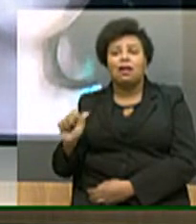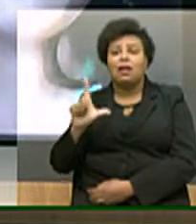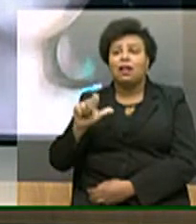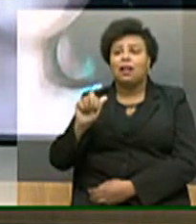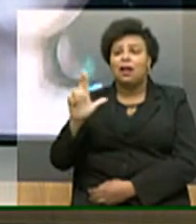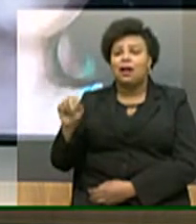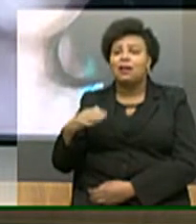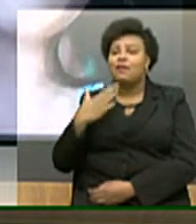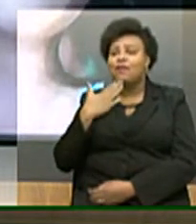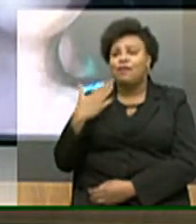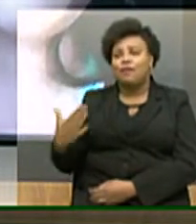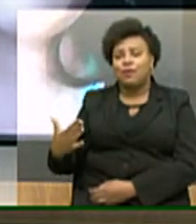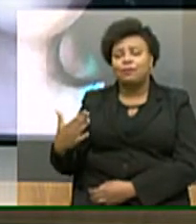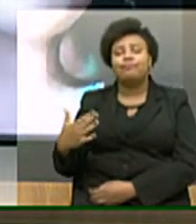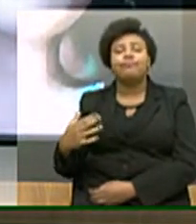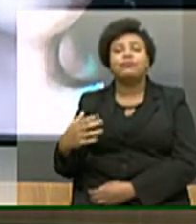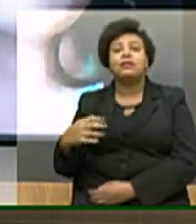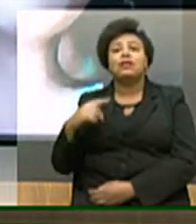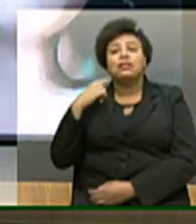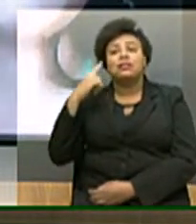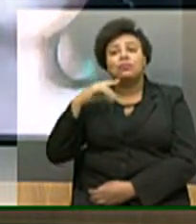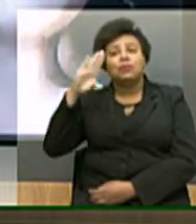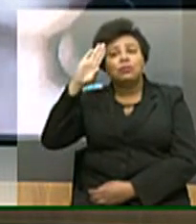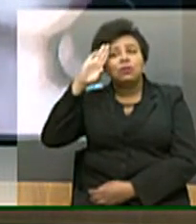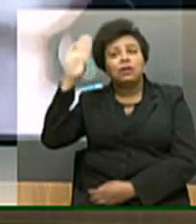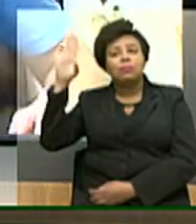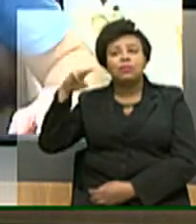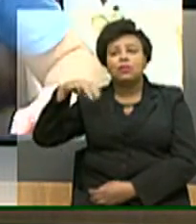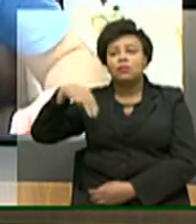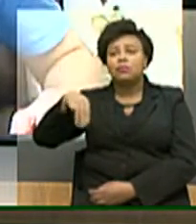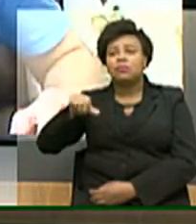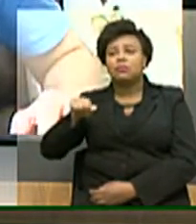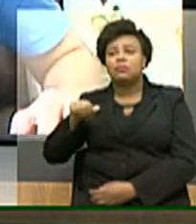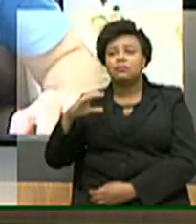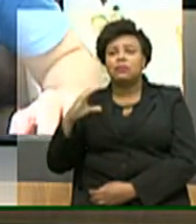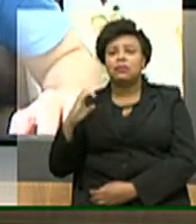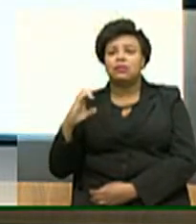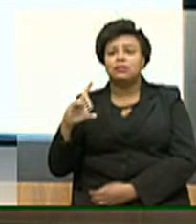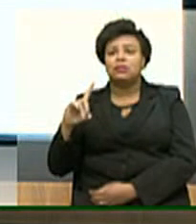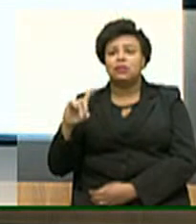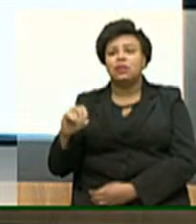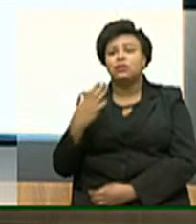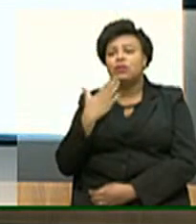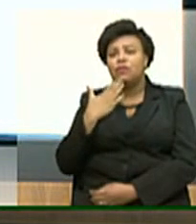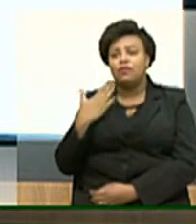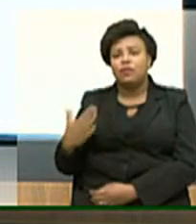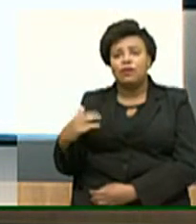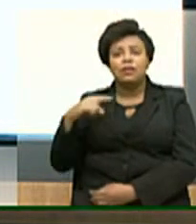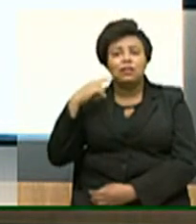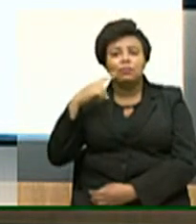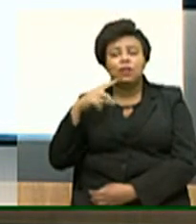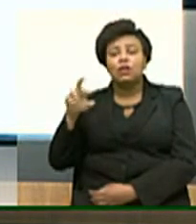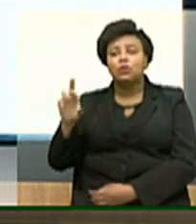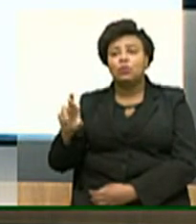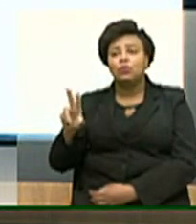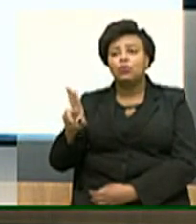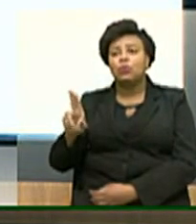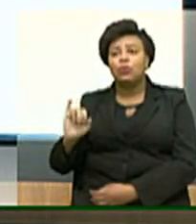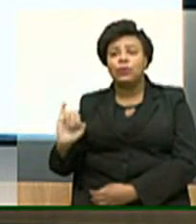Lara, favorável, presidente. Okay. Deputado Capitão Macedo. Capitão Macedo, favorável. Deputado Rui